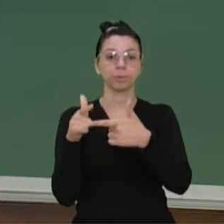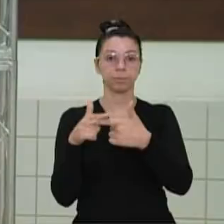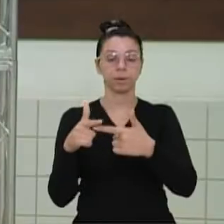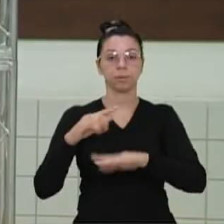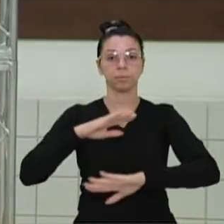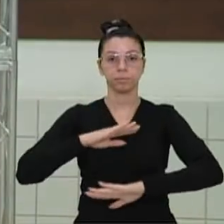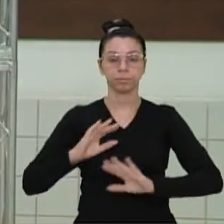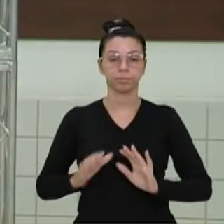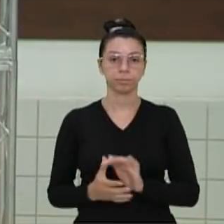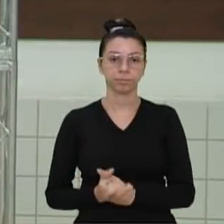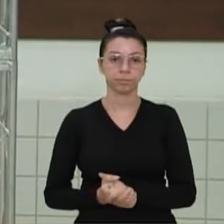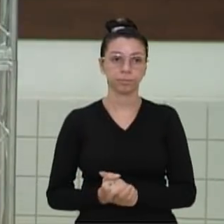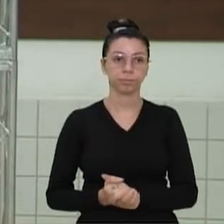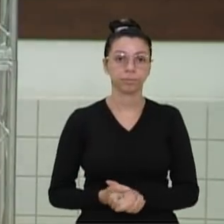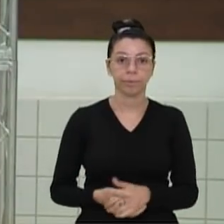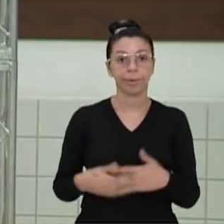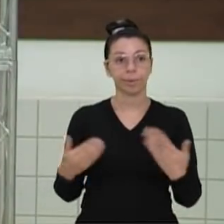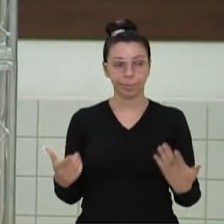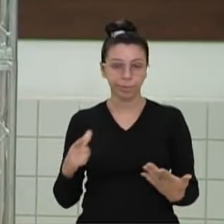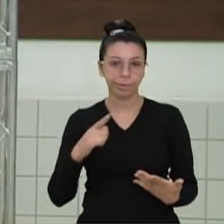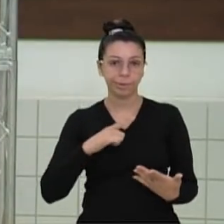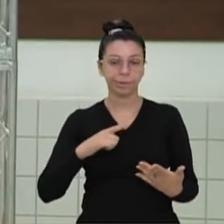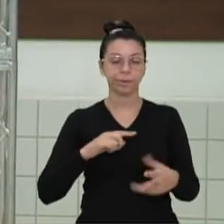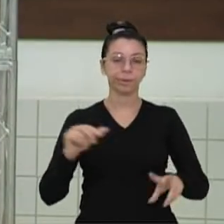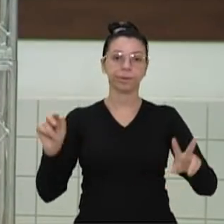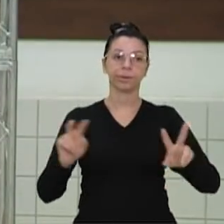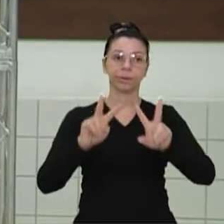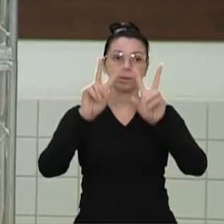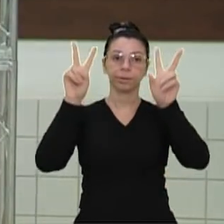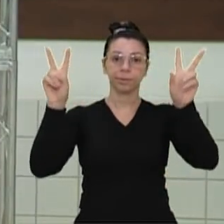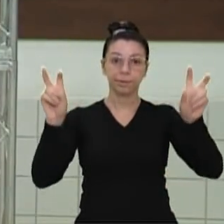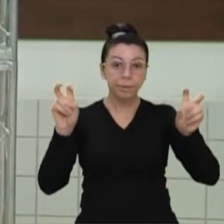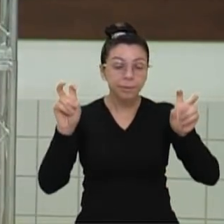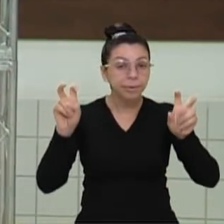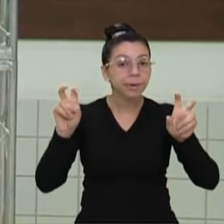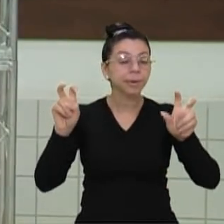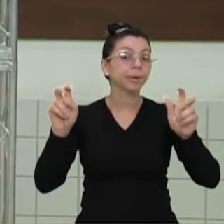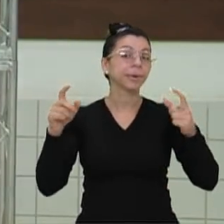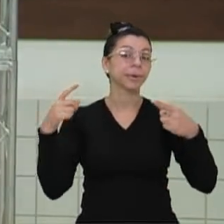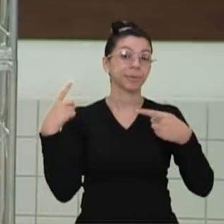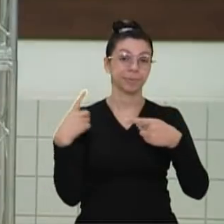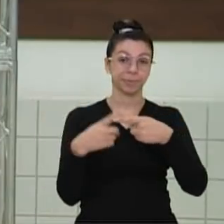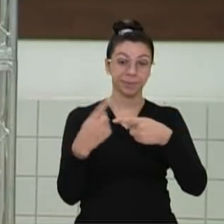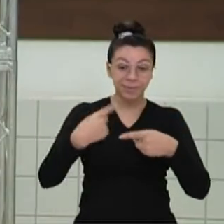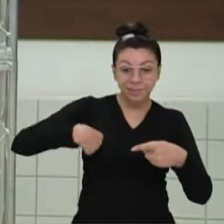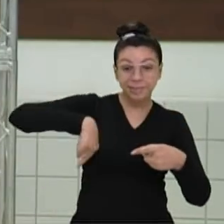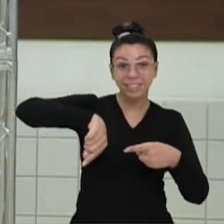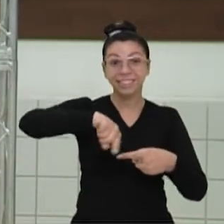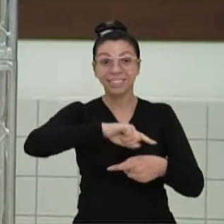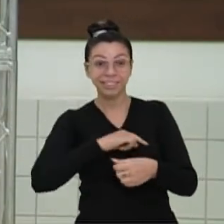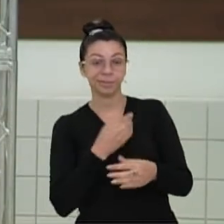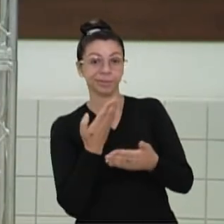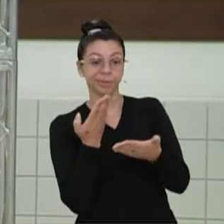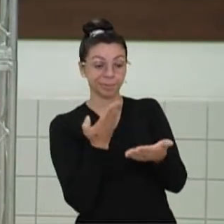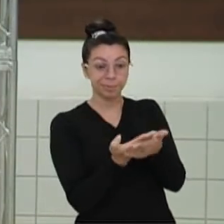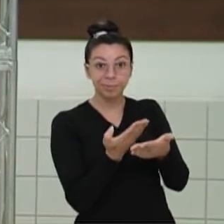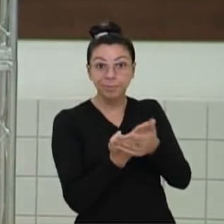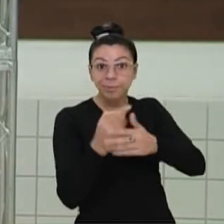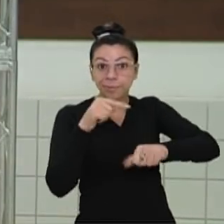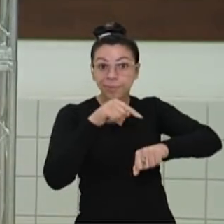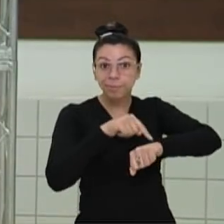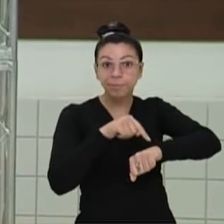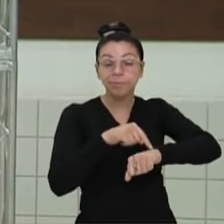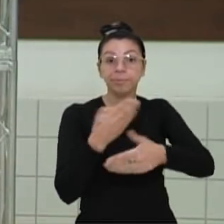Principalmente, vamos falar aqui de um assunto que principalmente é o motivo do nosso momento aqui de aulas do